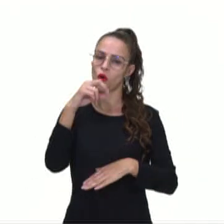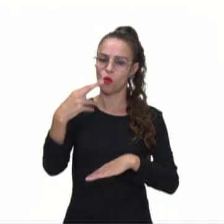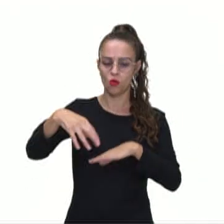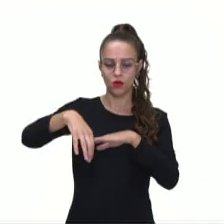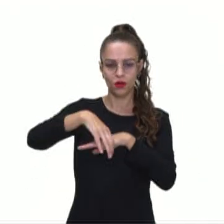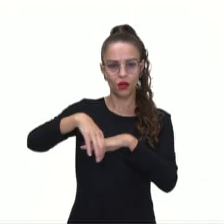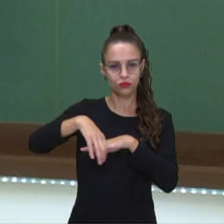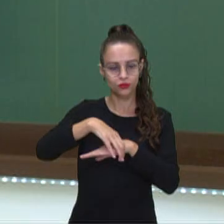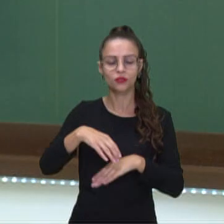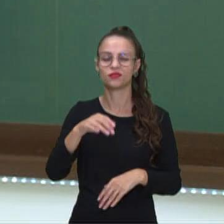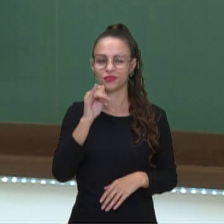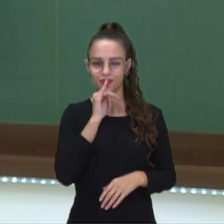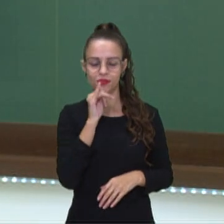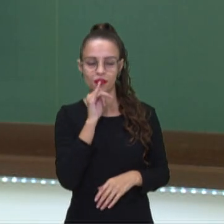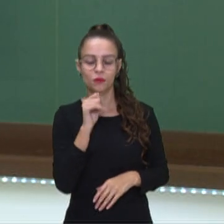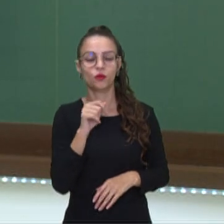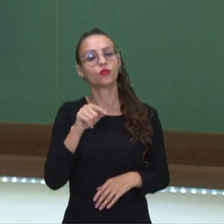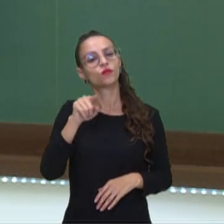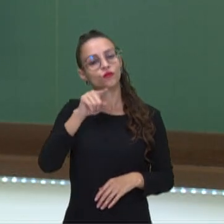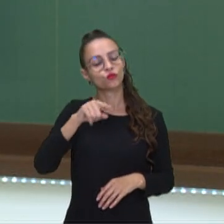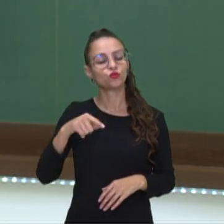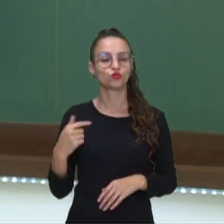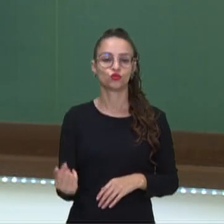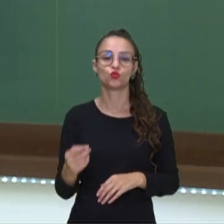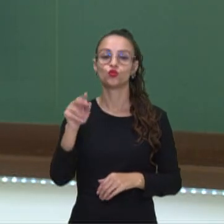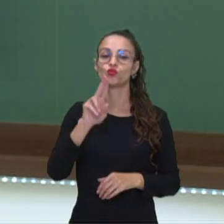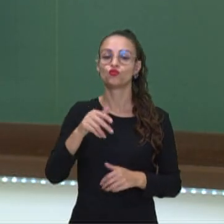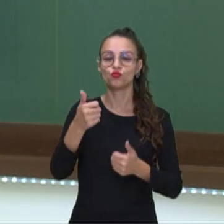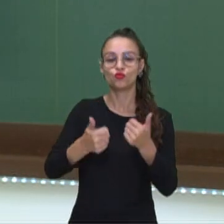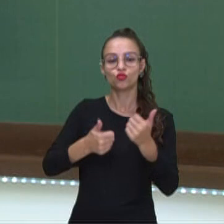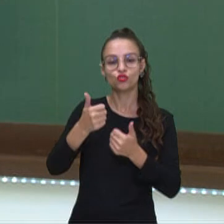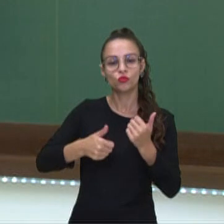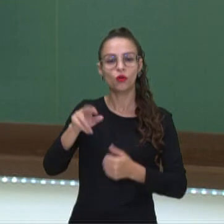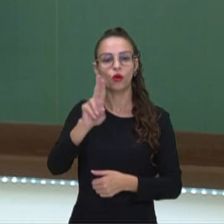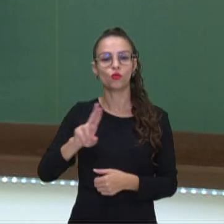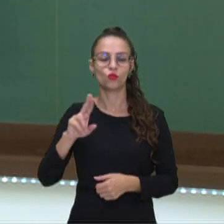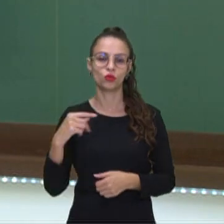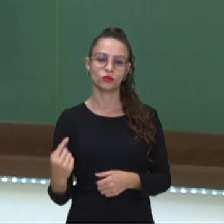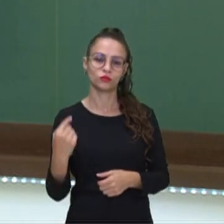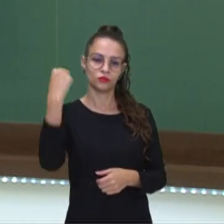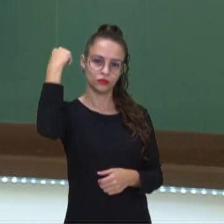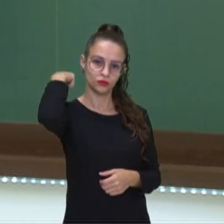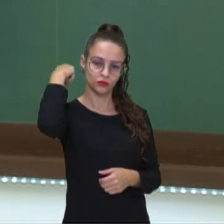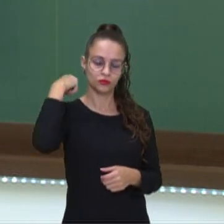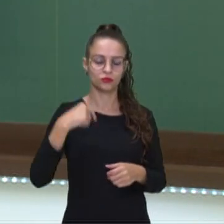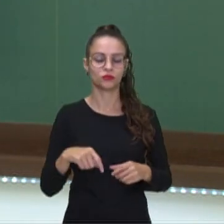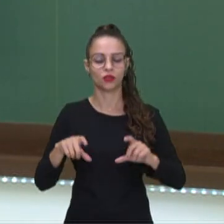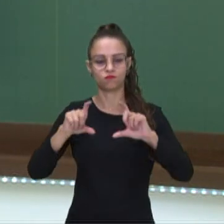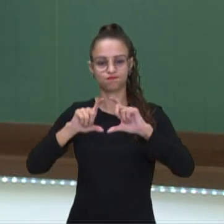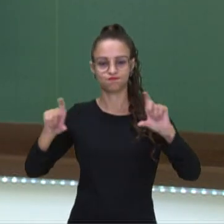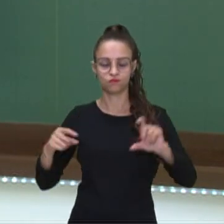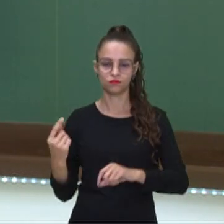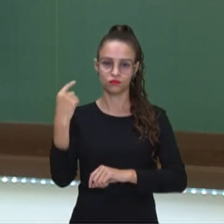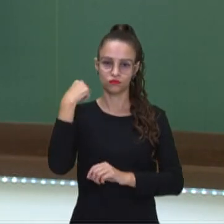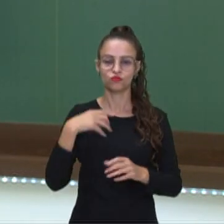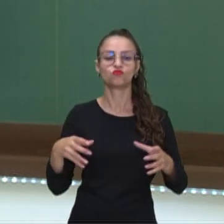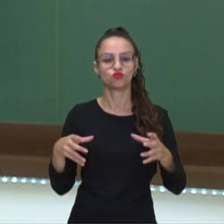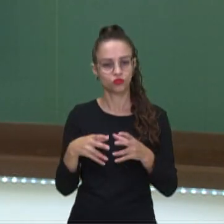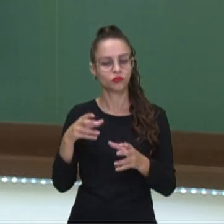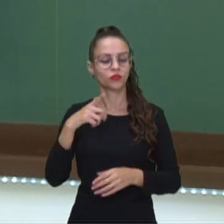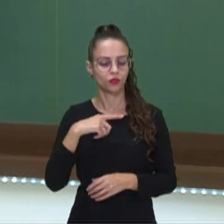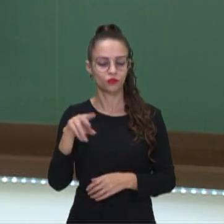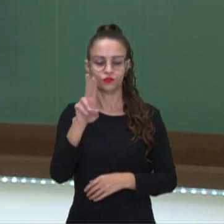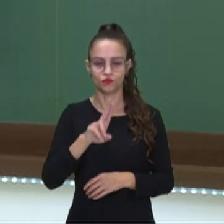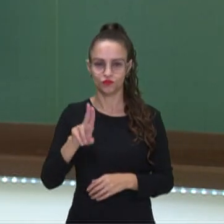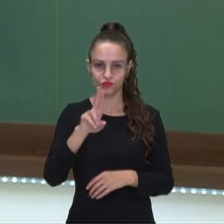atletas, né? Então eu dei o exemplo para vocês daquele que os jogadores de futebol, né, na sua grande maioria aí nos times de ponta têm